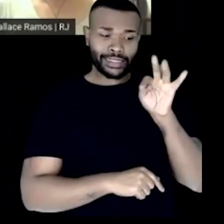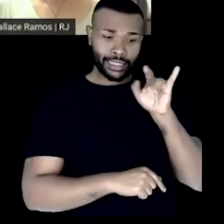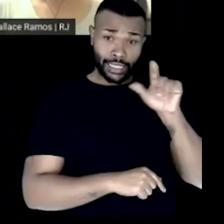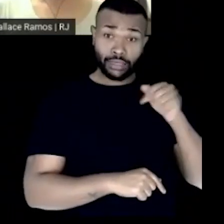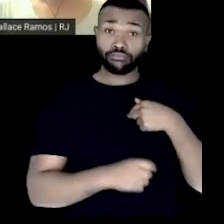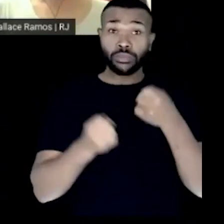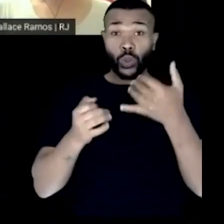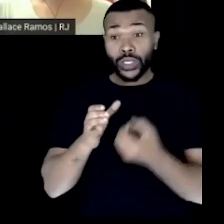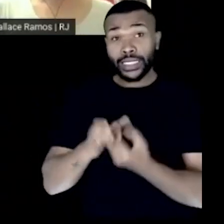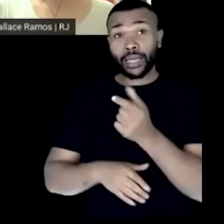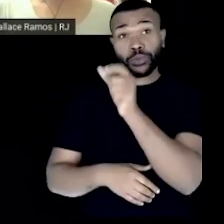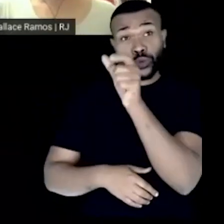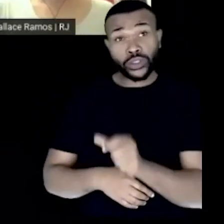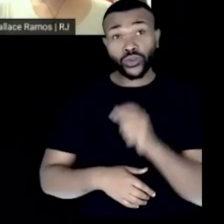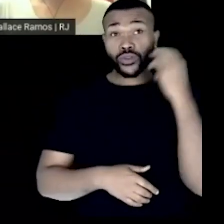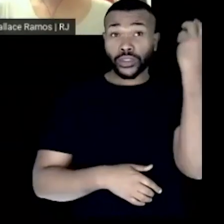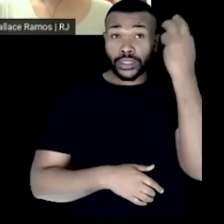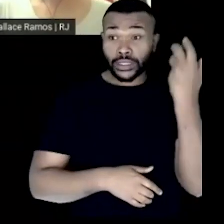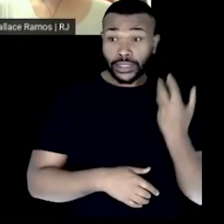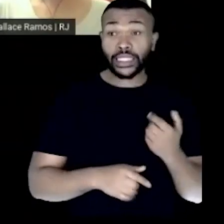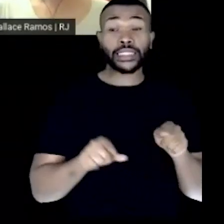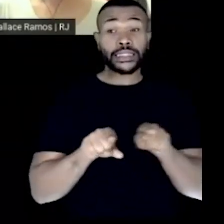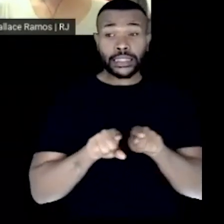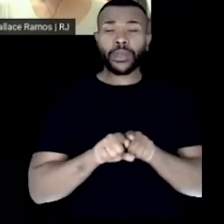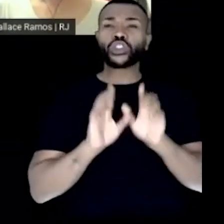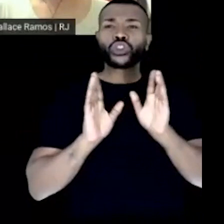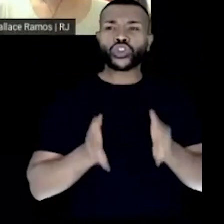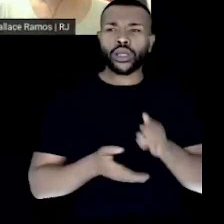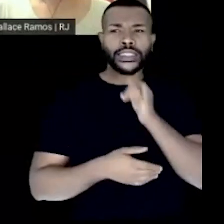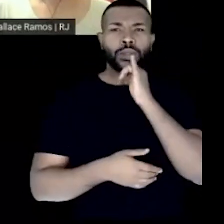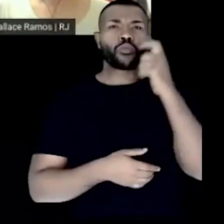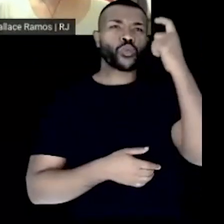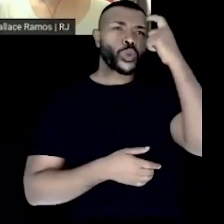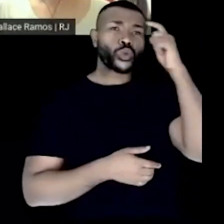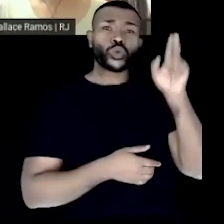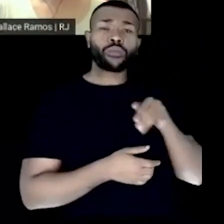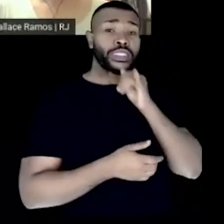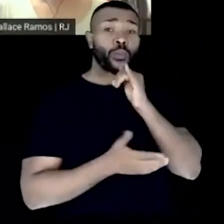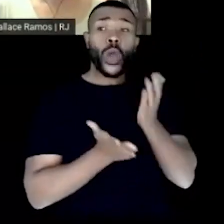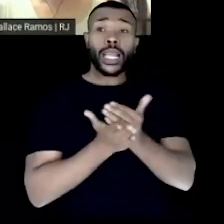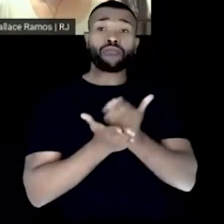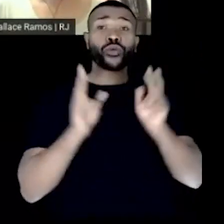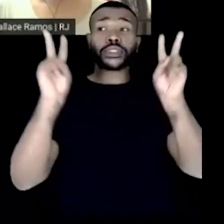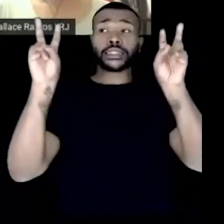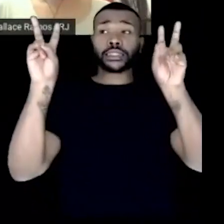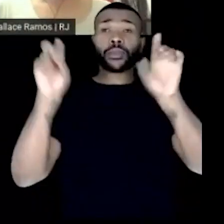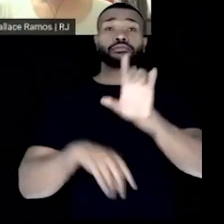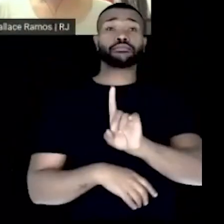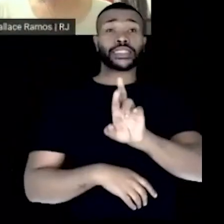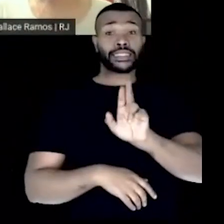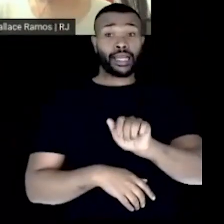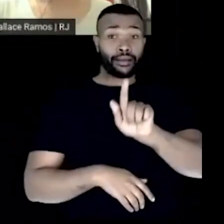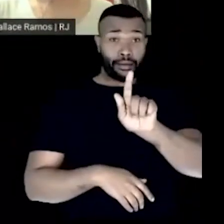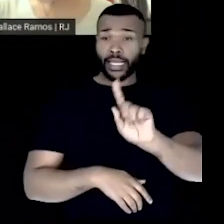Natália falou que ela ia fazer uma drag queen, eu fiquei tipo, cara, nunca tinha pensado nisso, nunca tinha pensado nisso. E não é um livro sobre ser drag